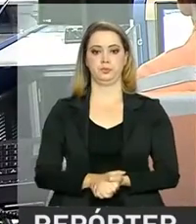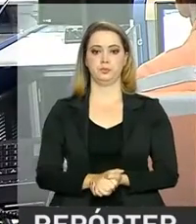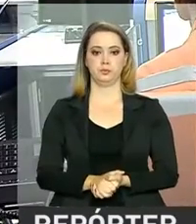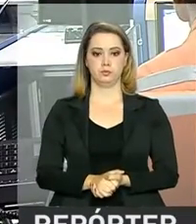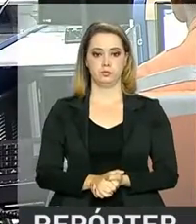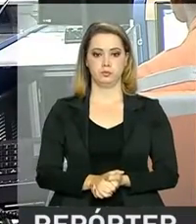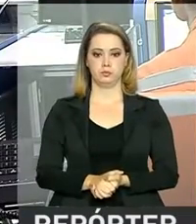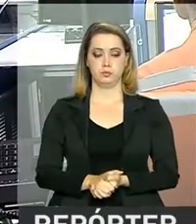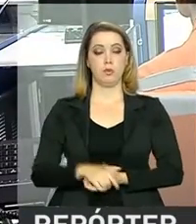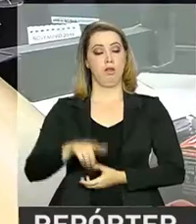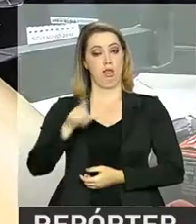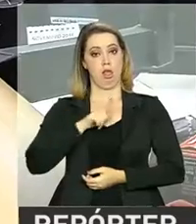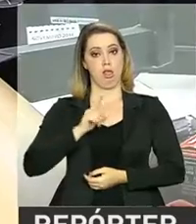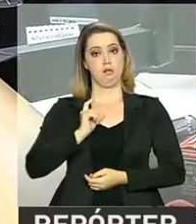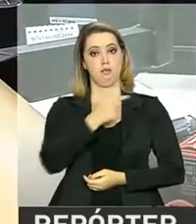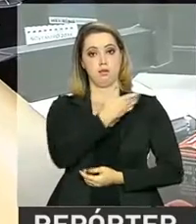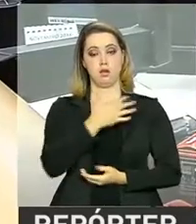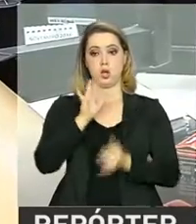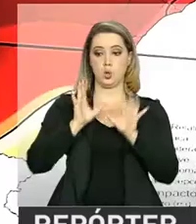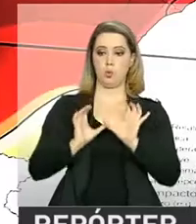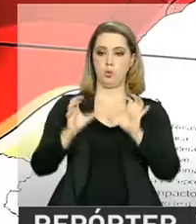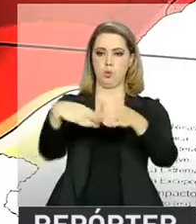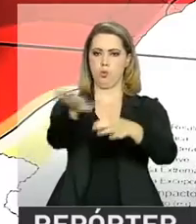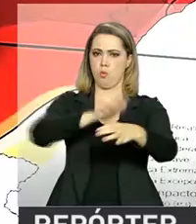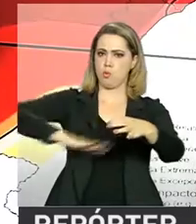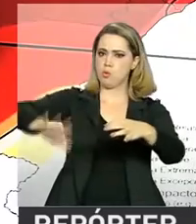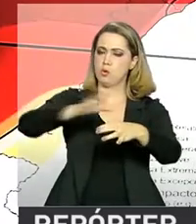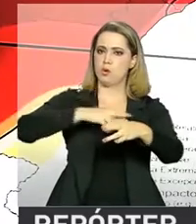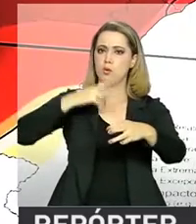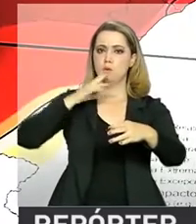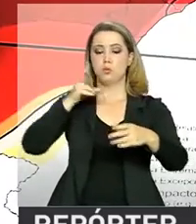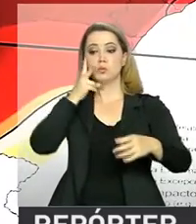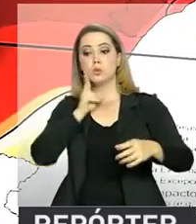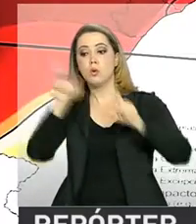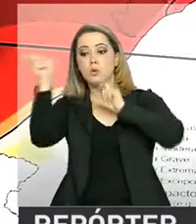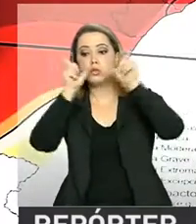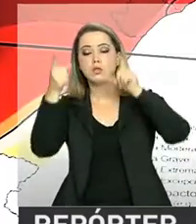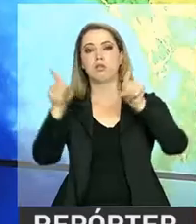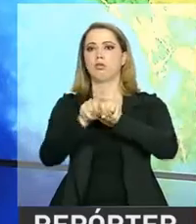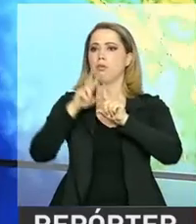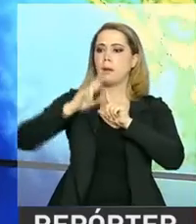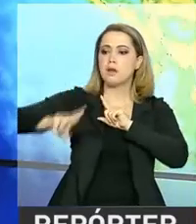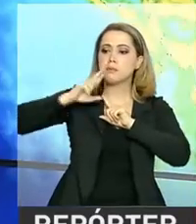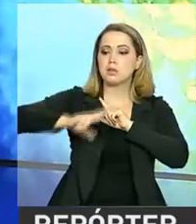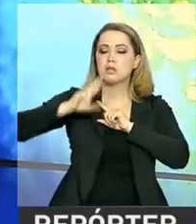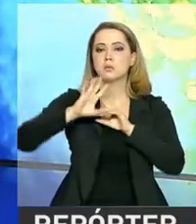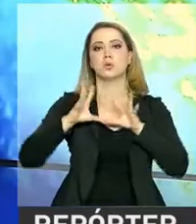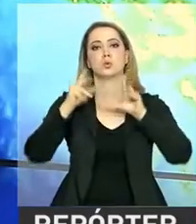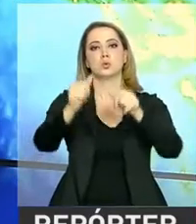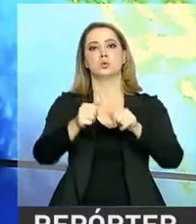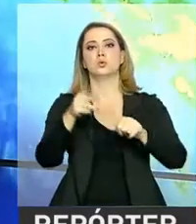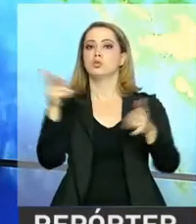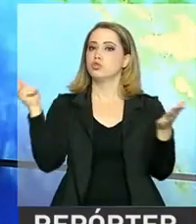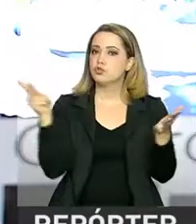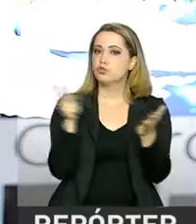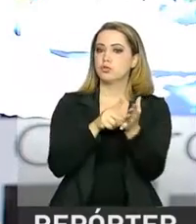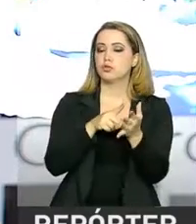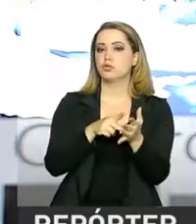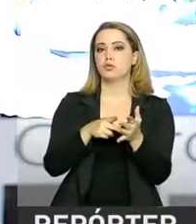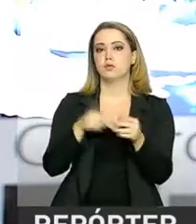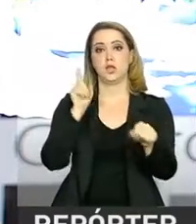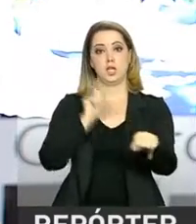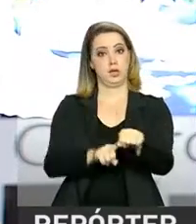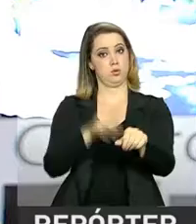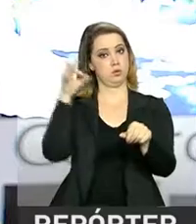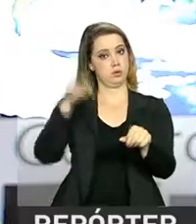conta com equipes de monitoramento e resposta e equipamentos que permitem acompanhar o que acontece em tempo real em todo o país ele